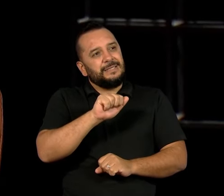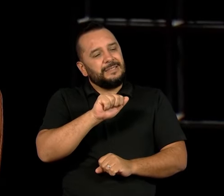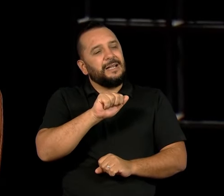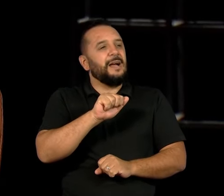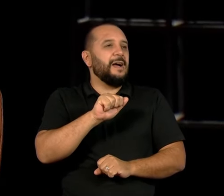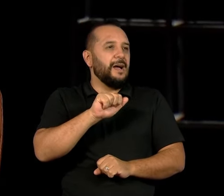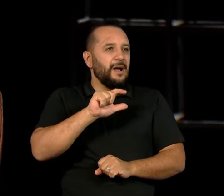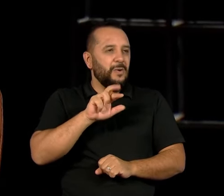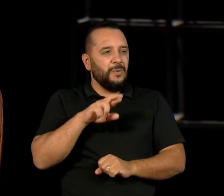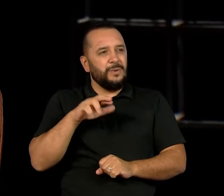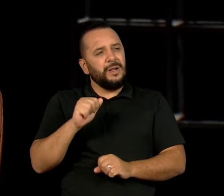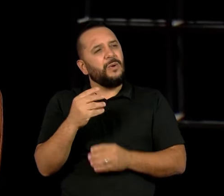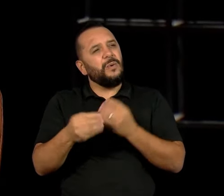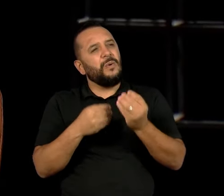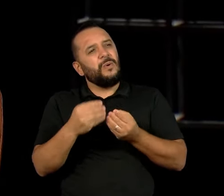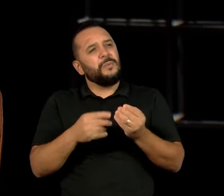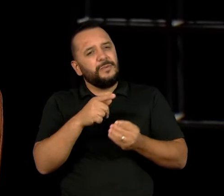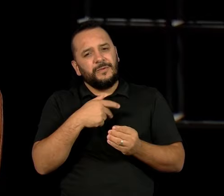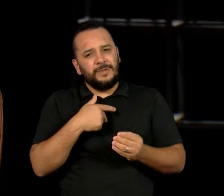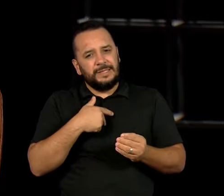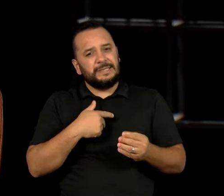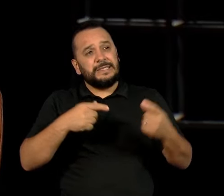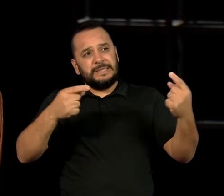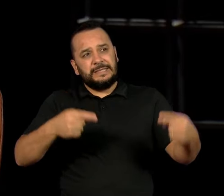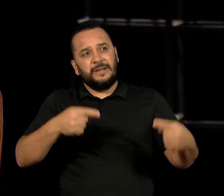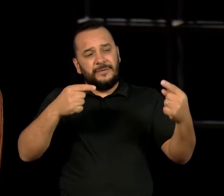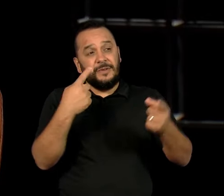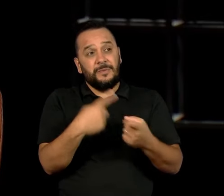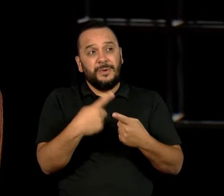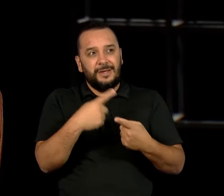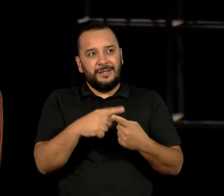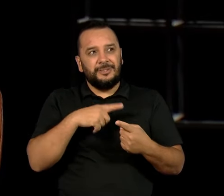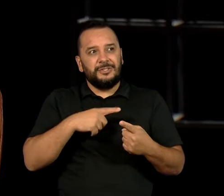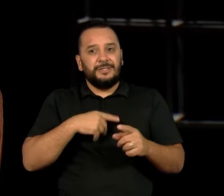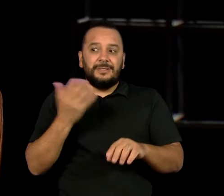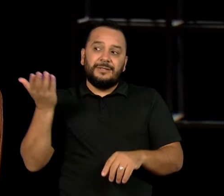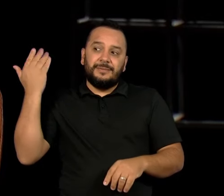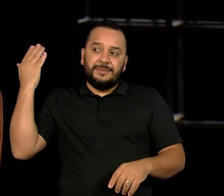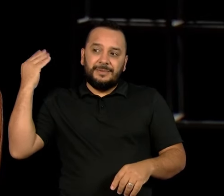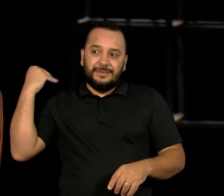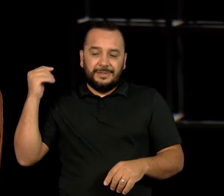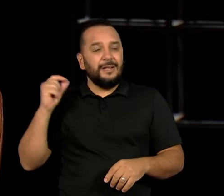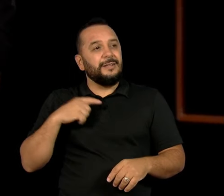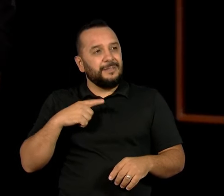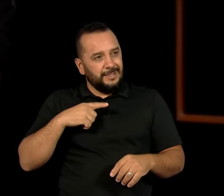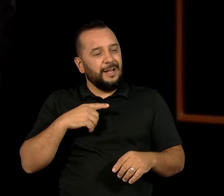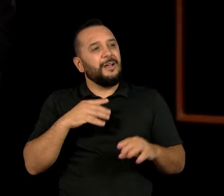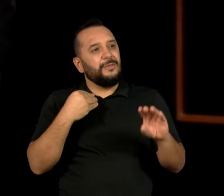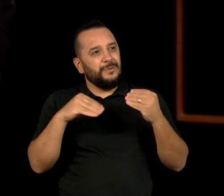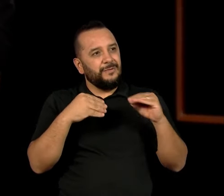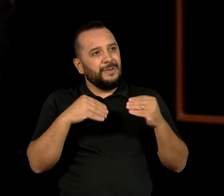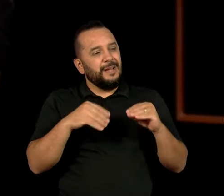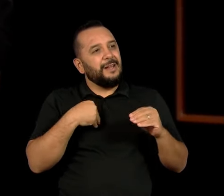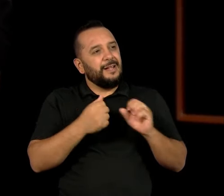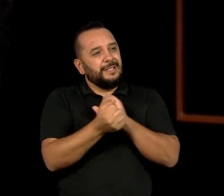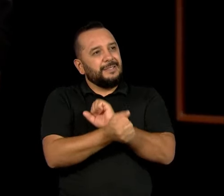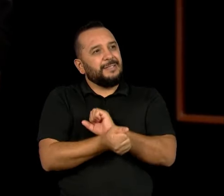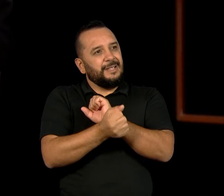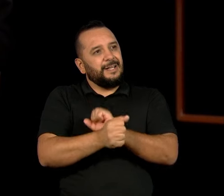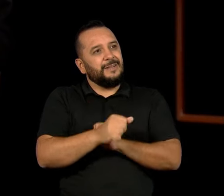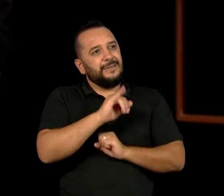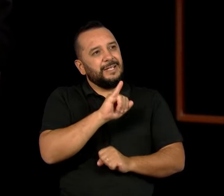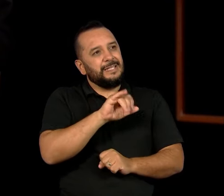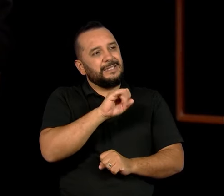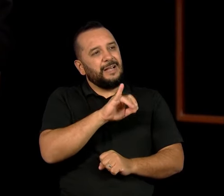esse trabalho, né? Porque já existia uma versão anterior, né? E foi um marco da televisão. Foi assim, eu